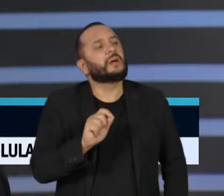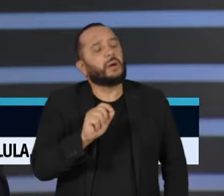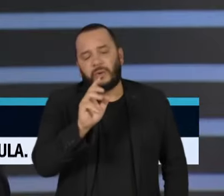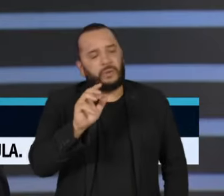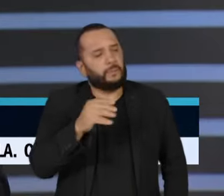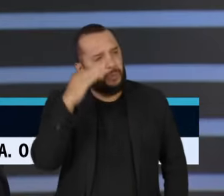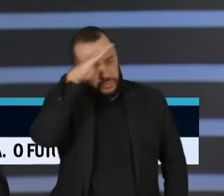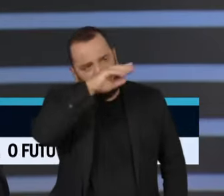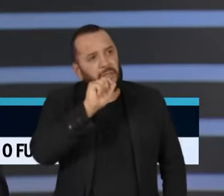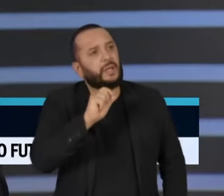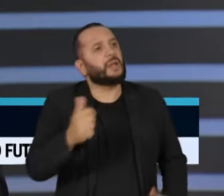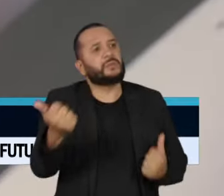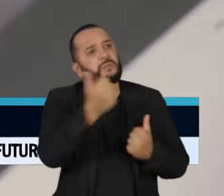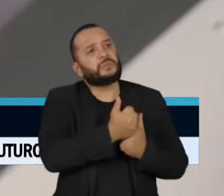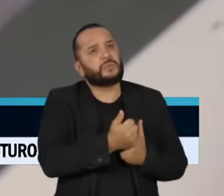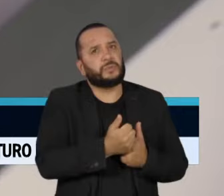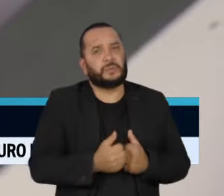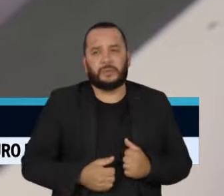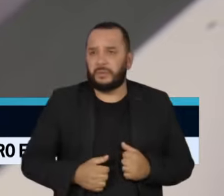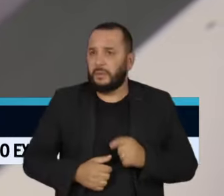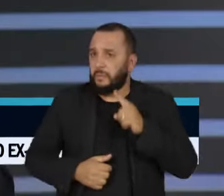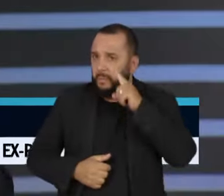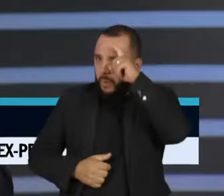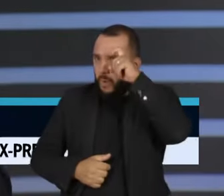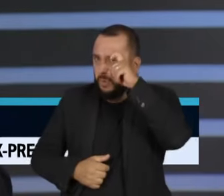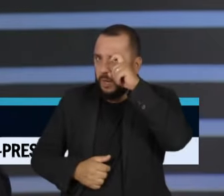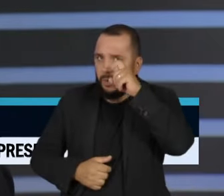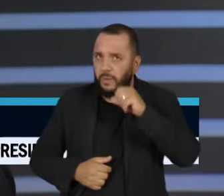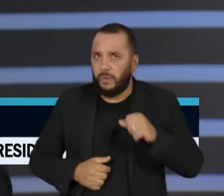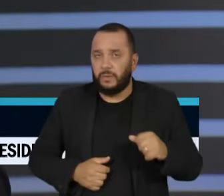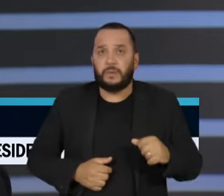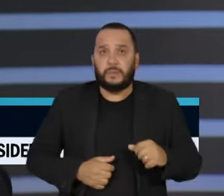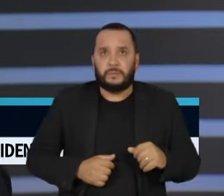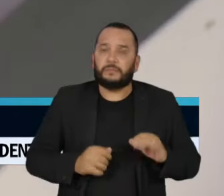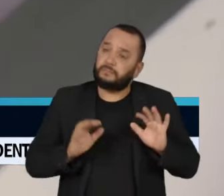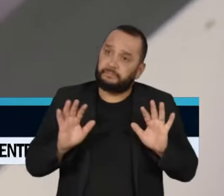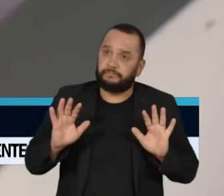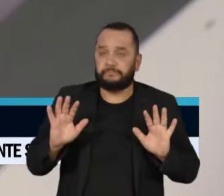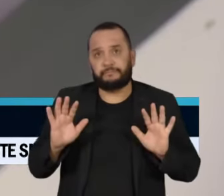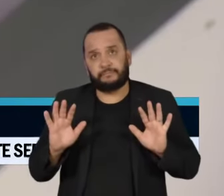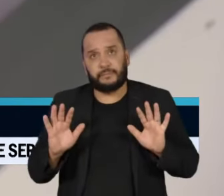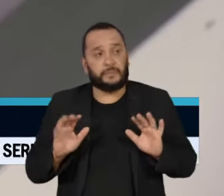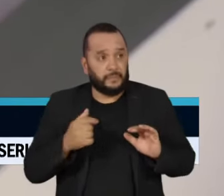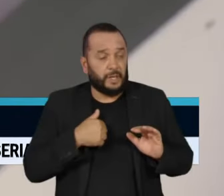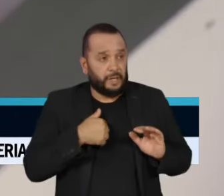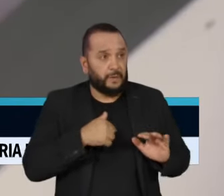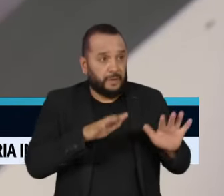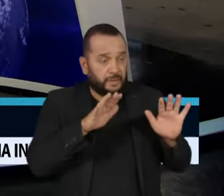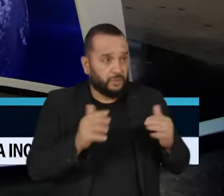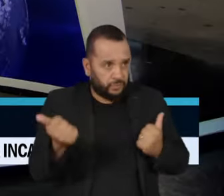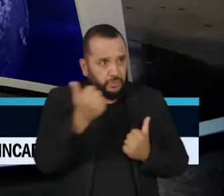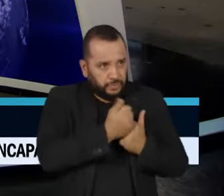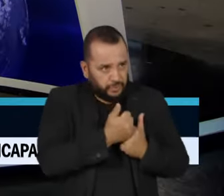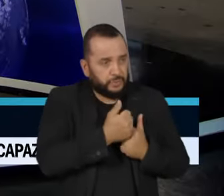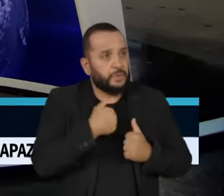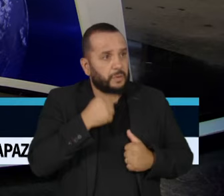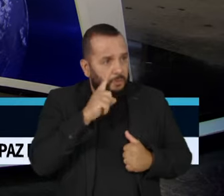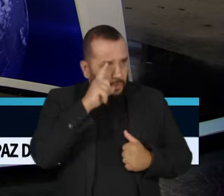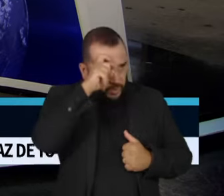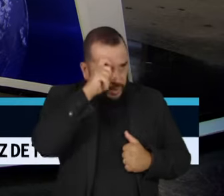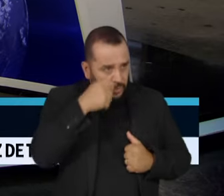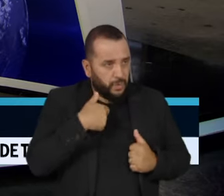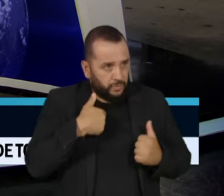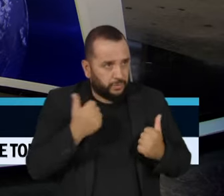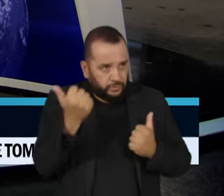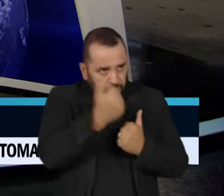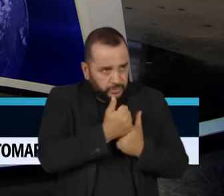deve ficar o Milton Mourão, O Mourão... Só que ele não quer passar faixa, mas ele vai ficar. É, ele vai ficar no lugar do presidente? Vai ficar no lugar do presidente, mas não quer passar faixa. Já foi